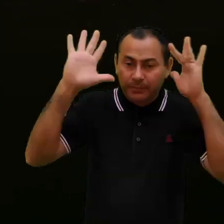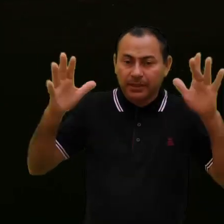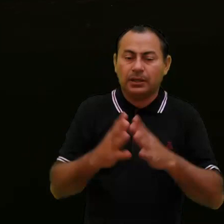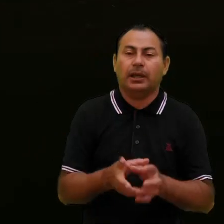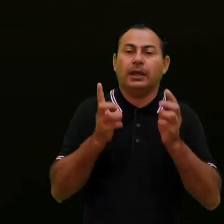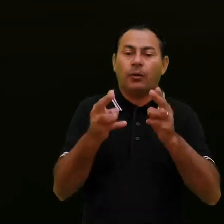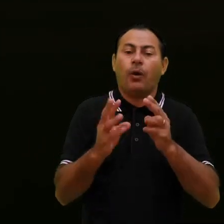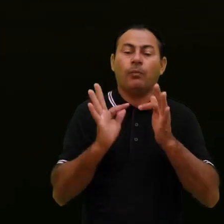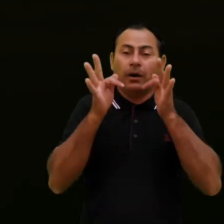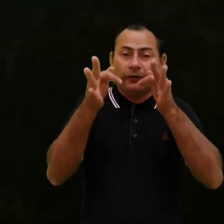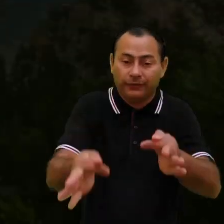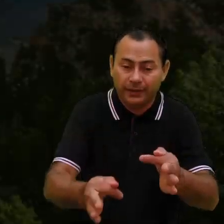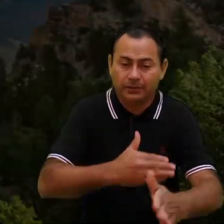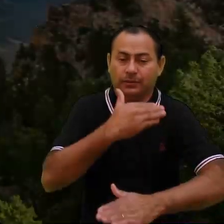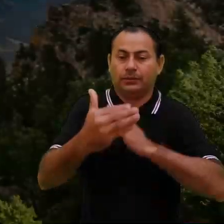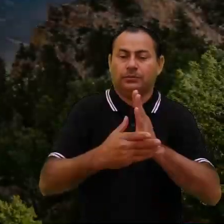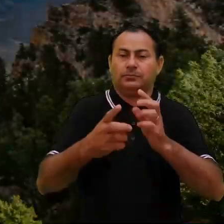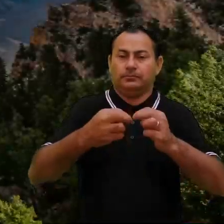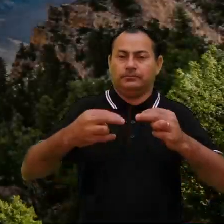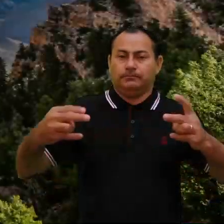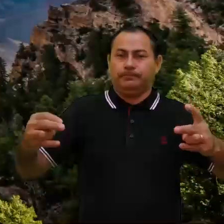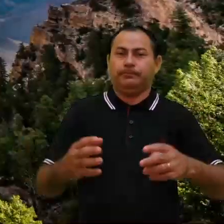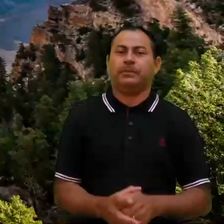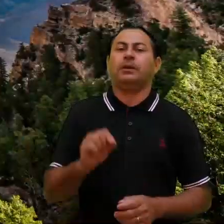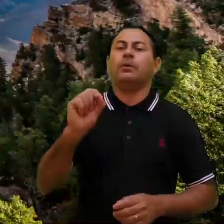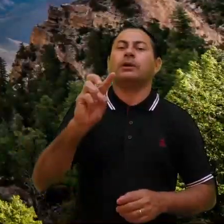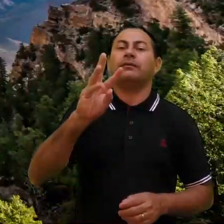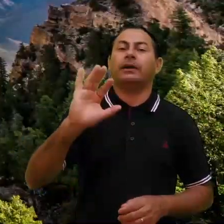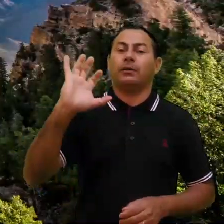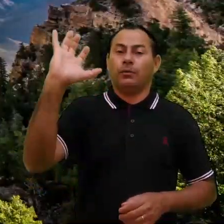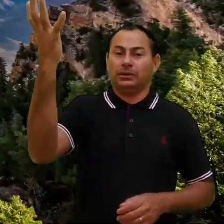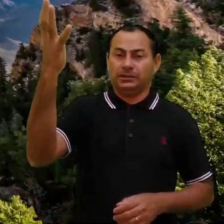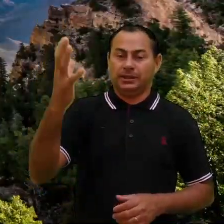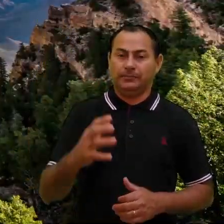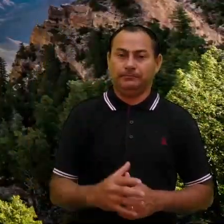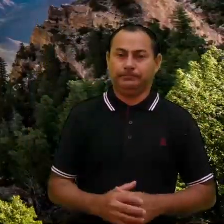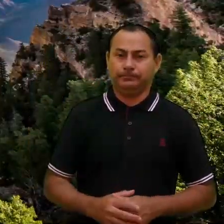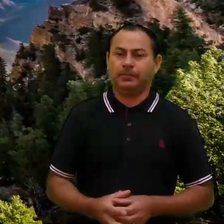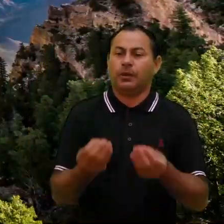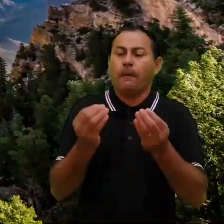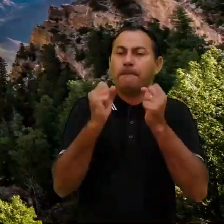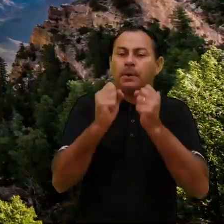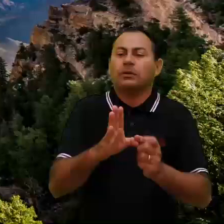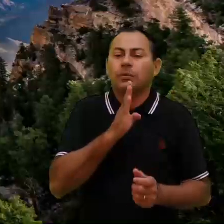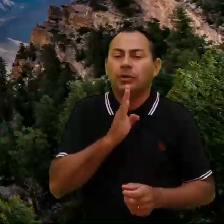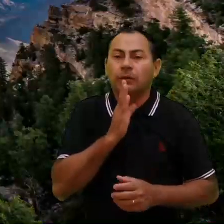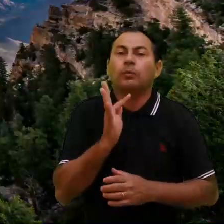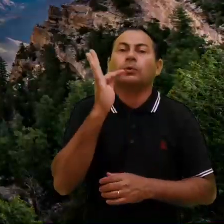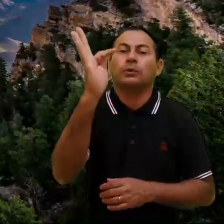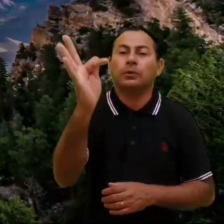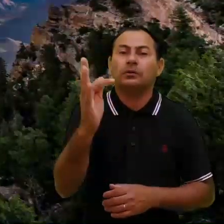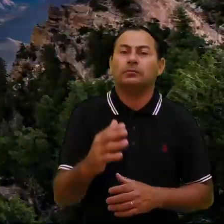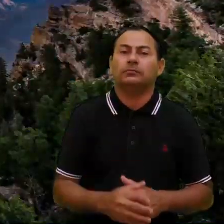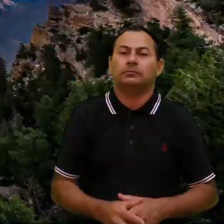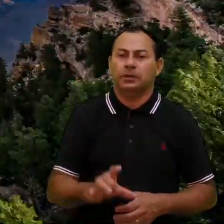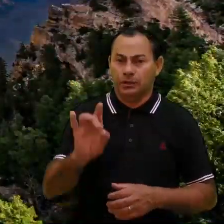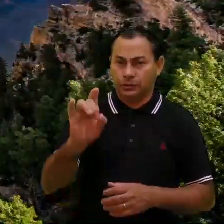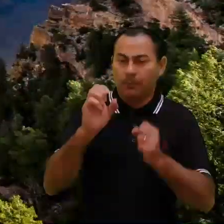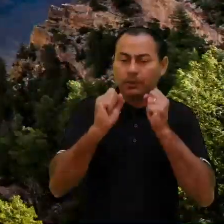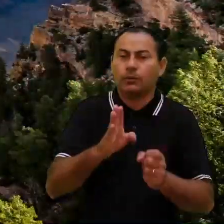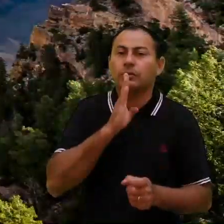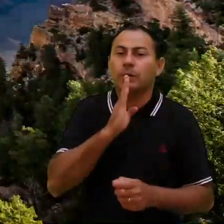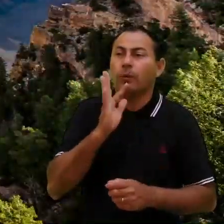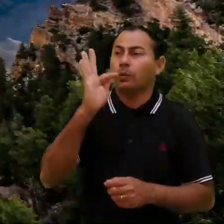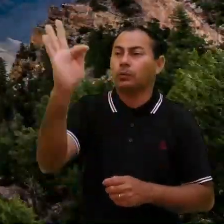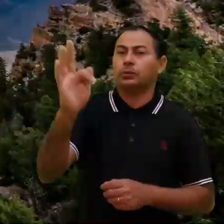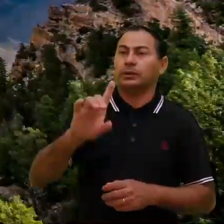aplica ao fim de todas as coisas. O que vai acontecer? Como podemos conhecer o futuro? Só podemos